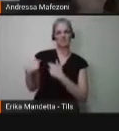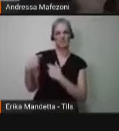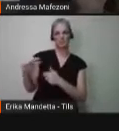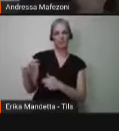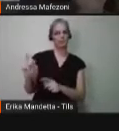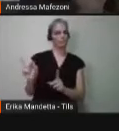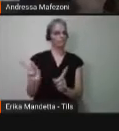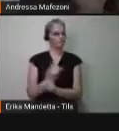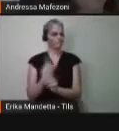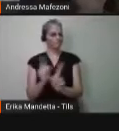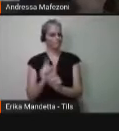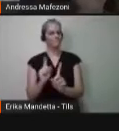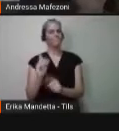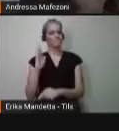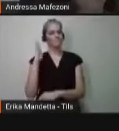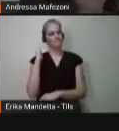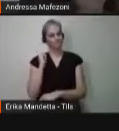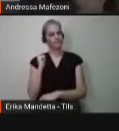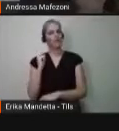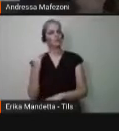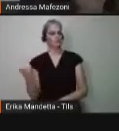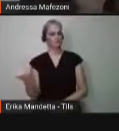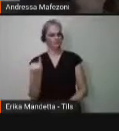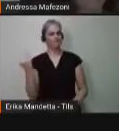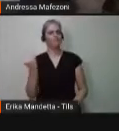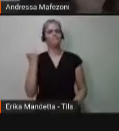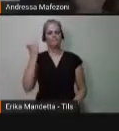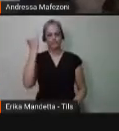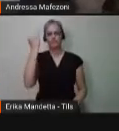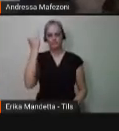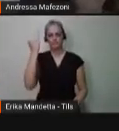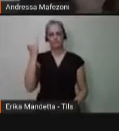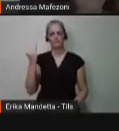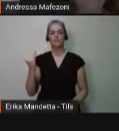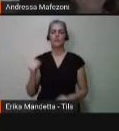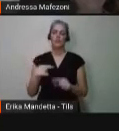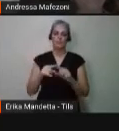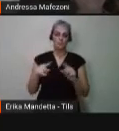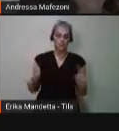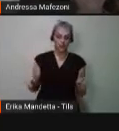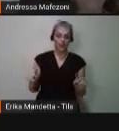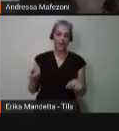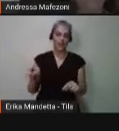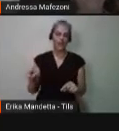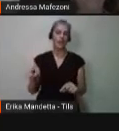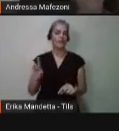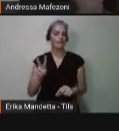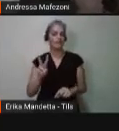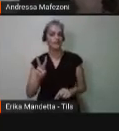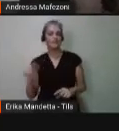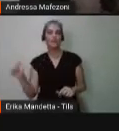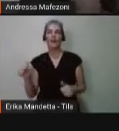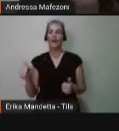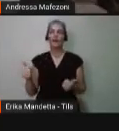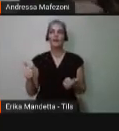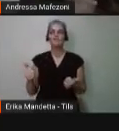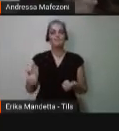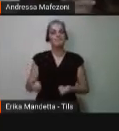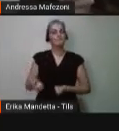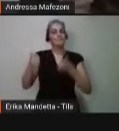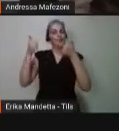de escolarização, mas sim que ele vai desempenhar e vai desenvolver um